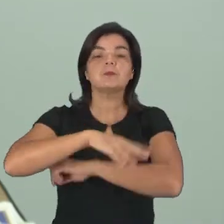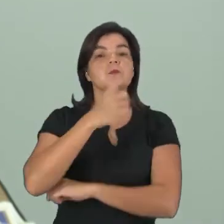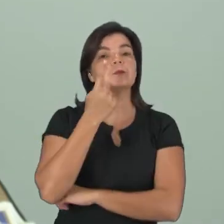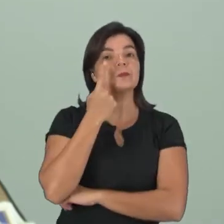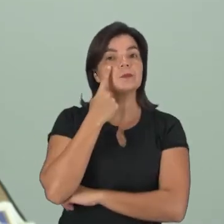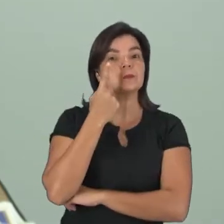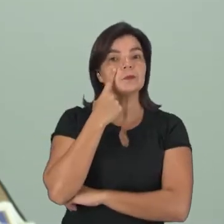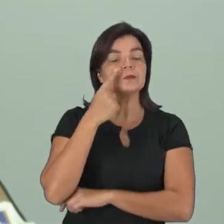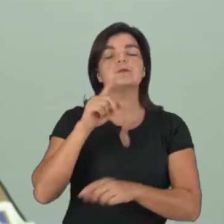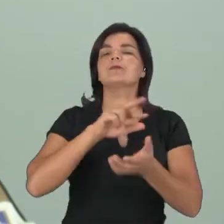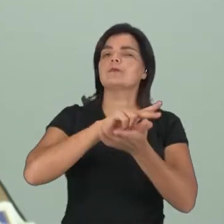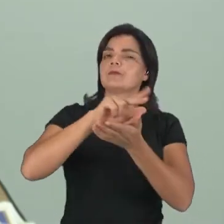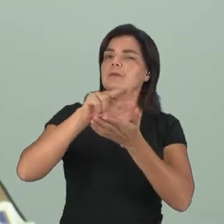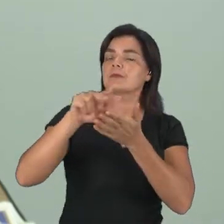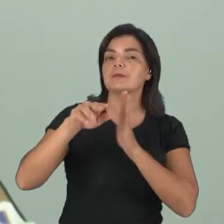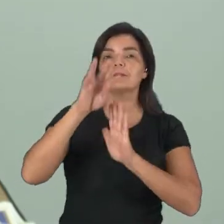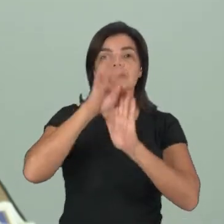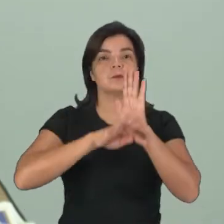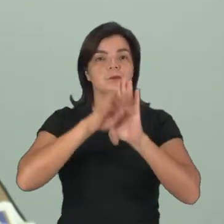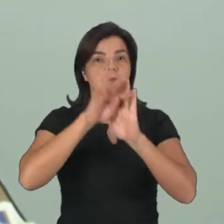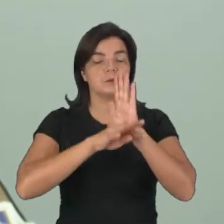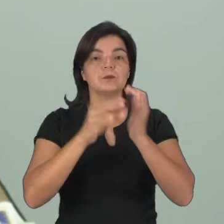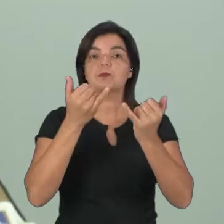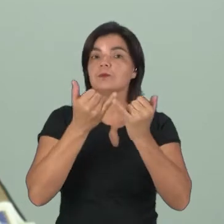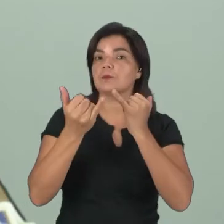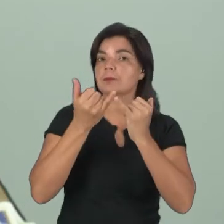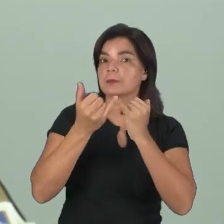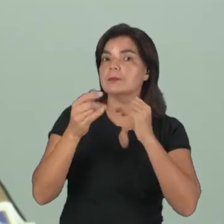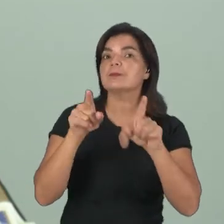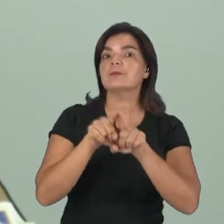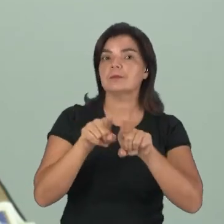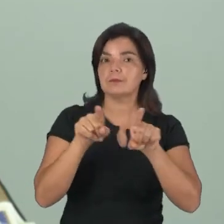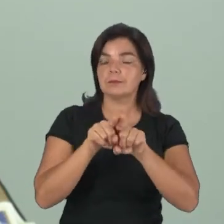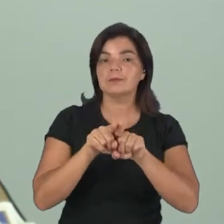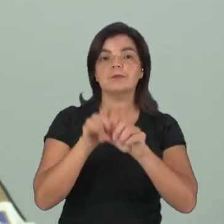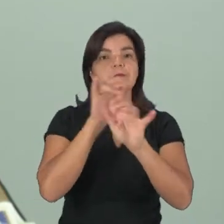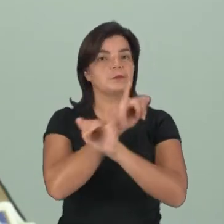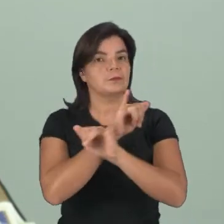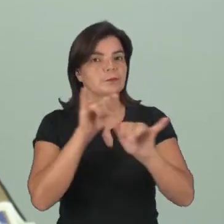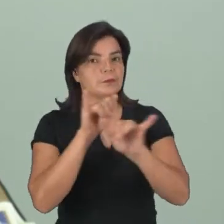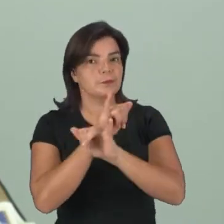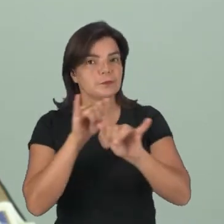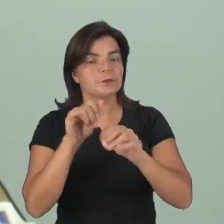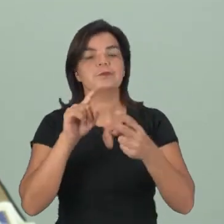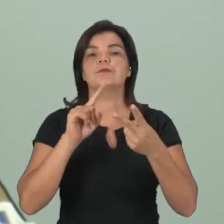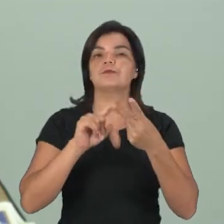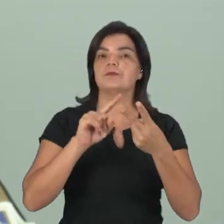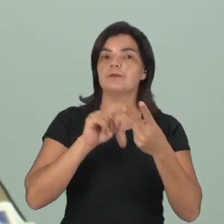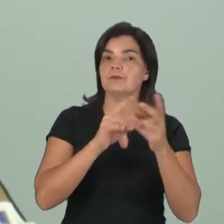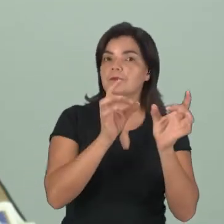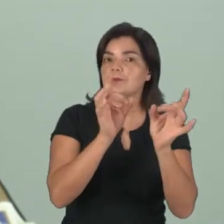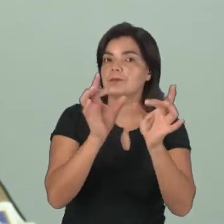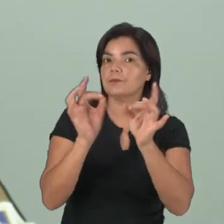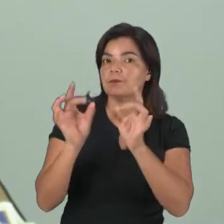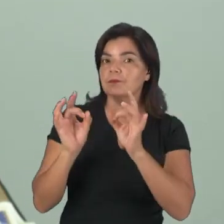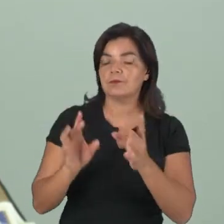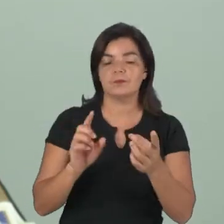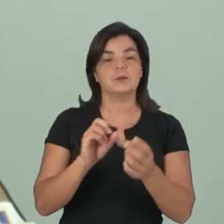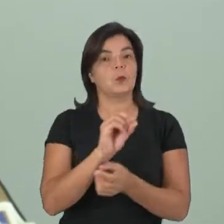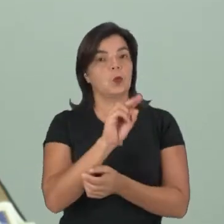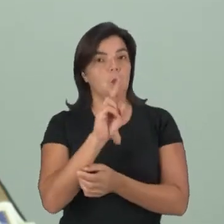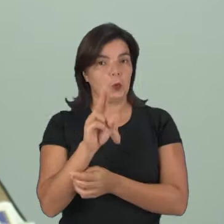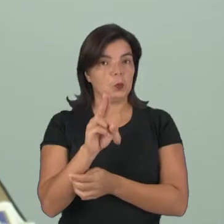nós encontramos diversos textos parecido com estes que tem anúncios anúncios de vendas